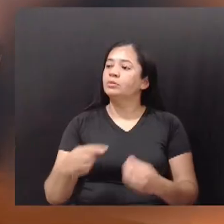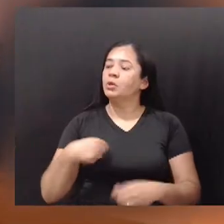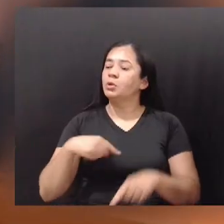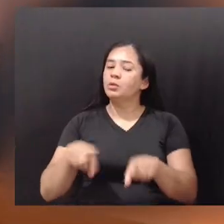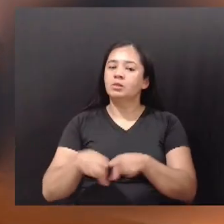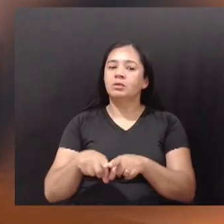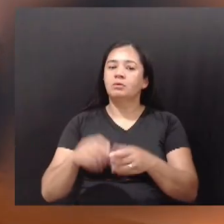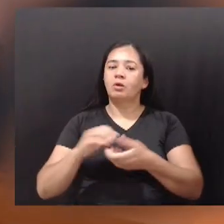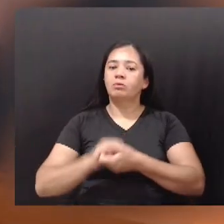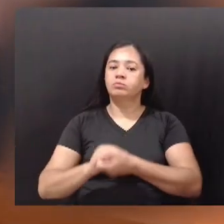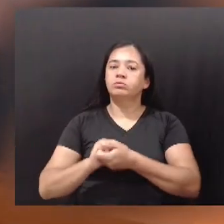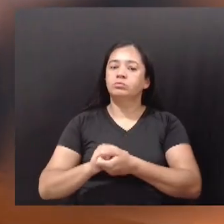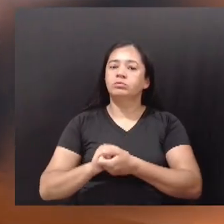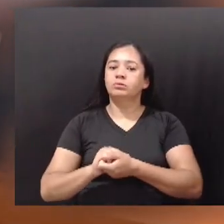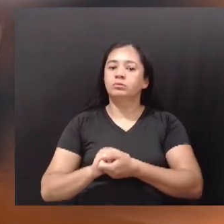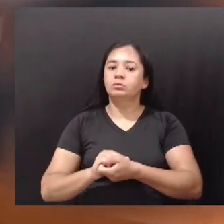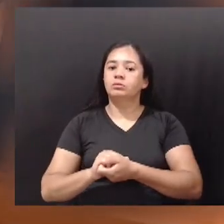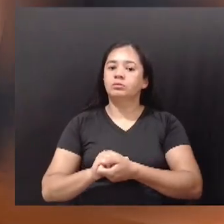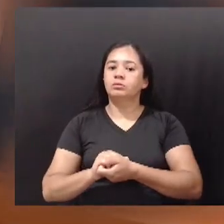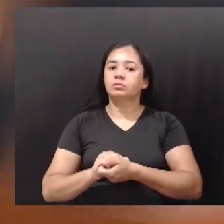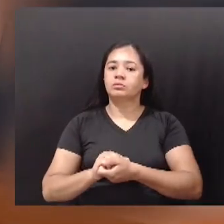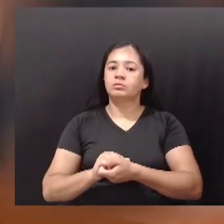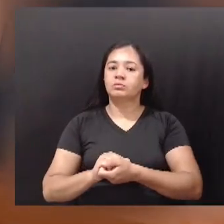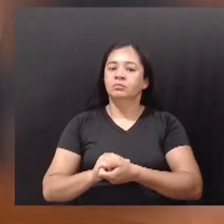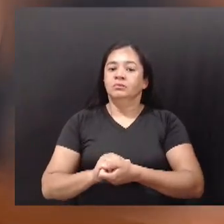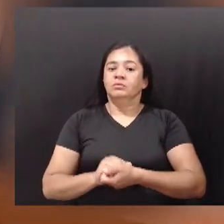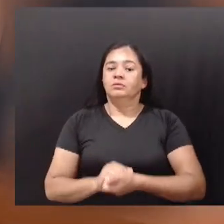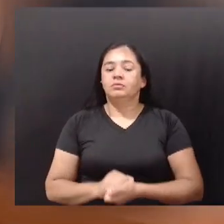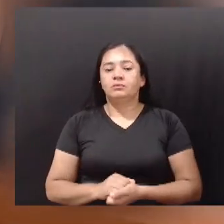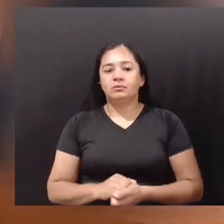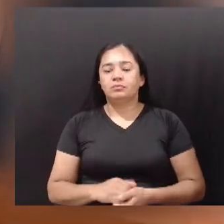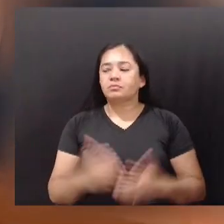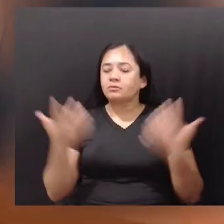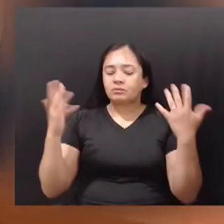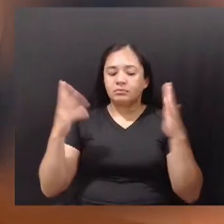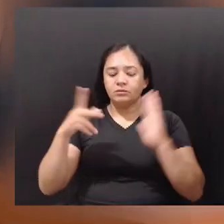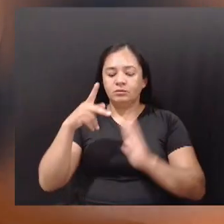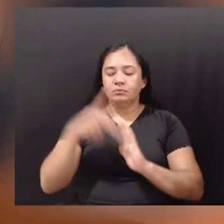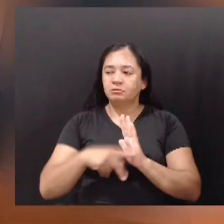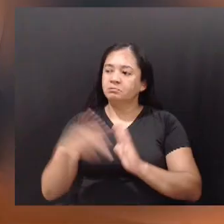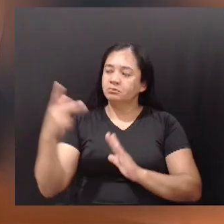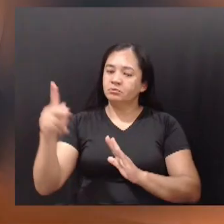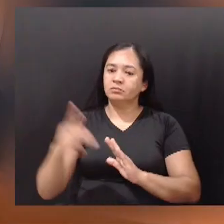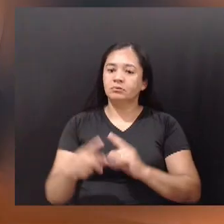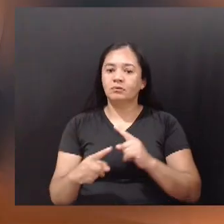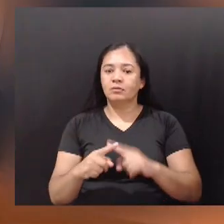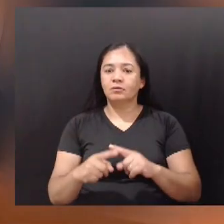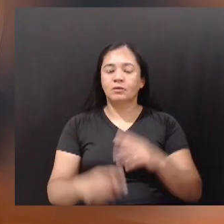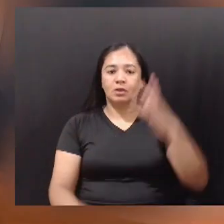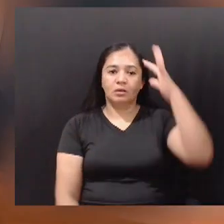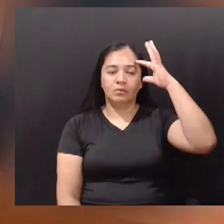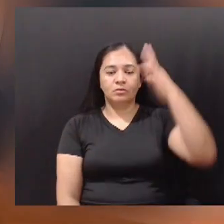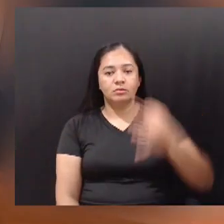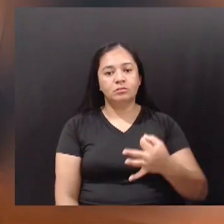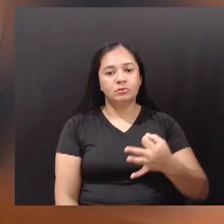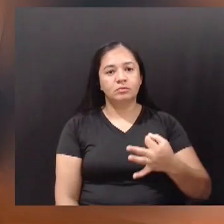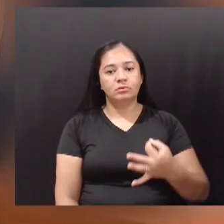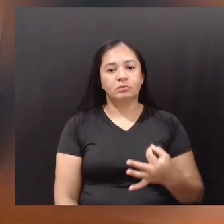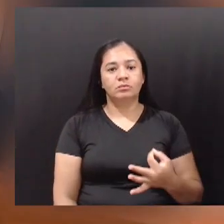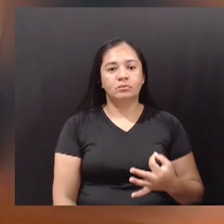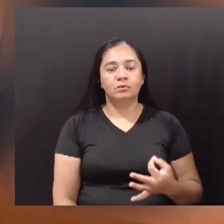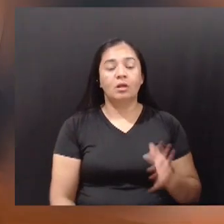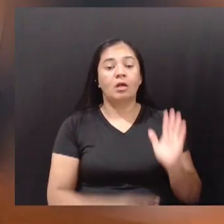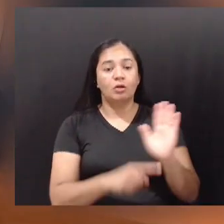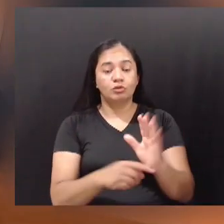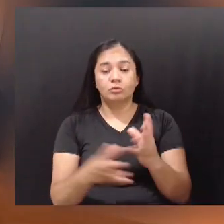o vereador o Guilherme Teixeira, parabenizar por esse projeto, que eu tenho certeza que vai ajudar e